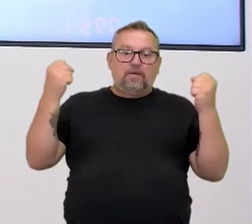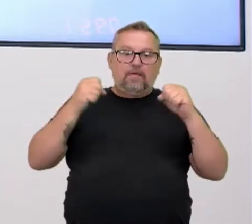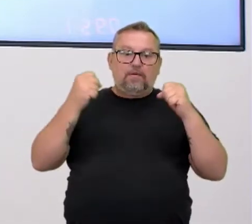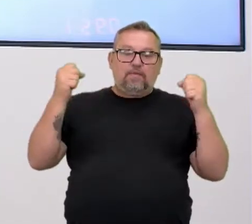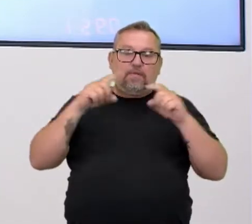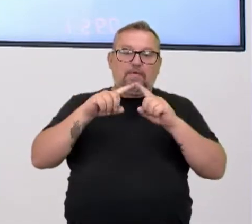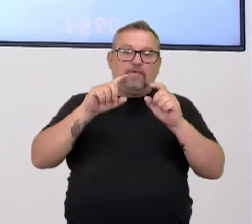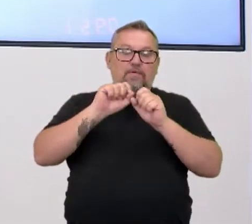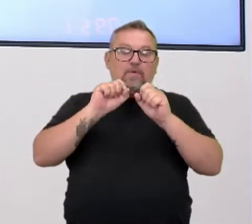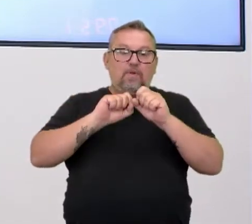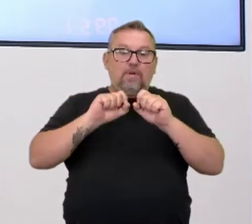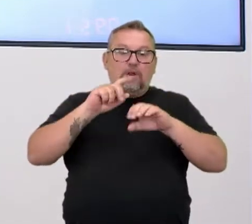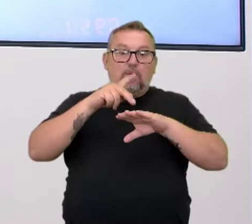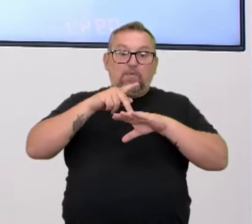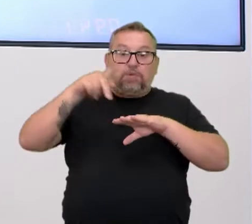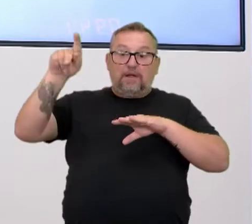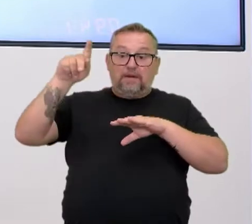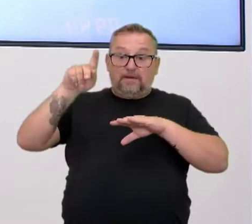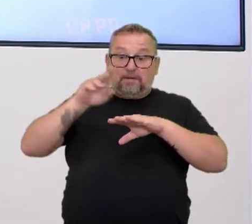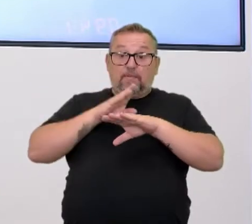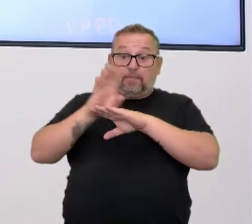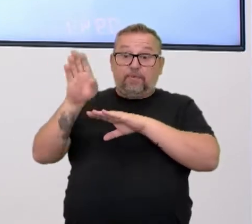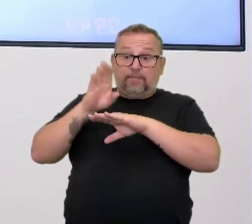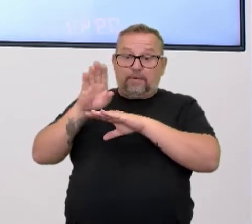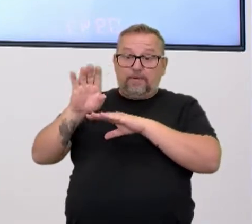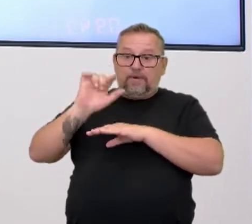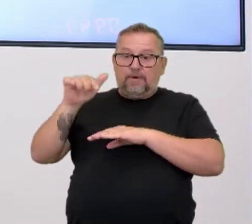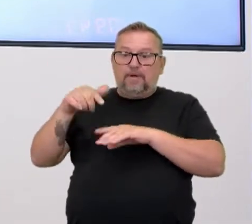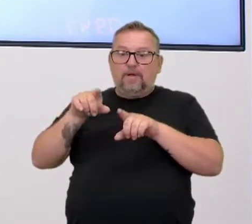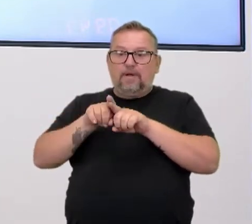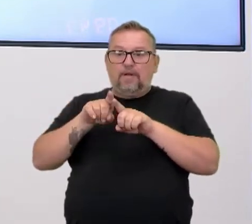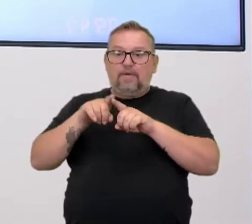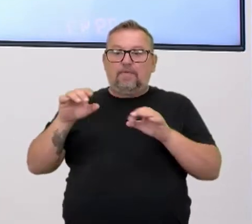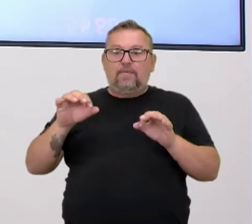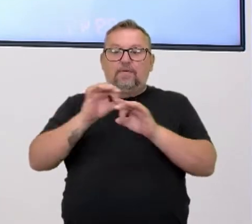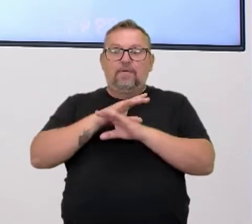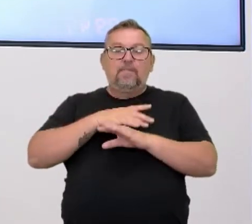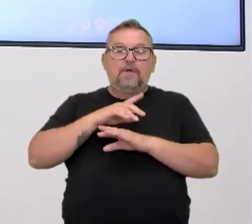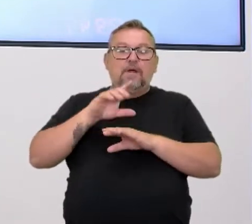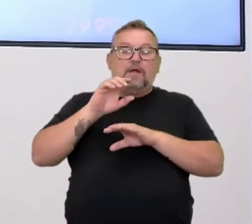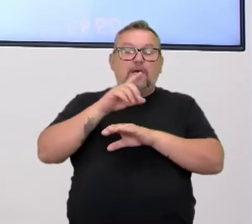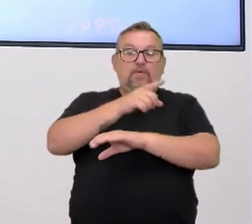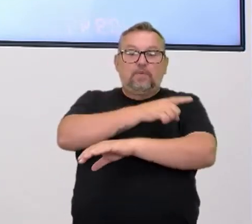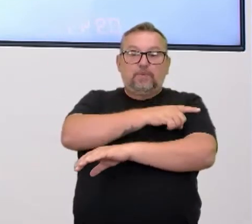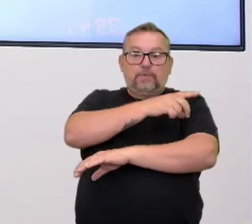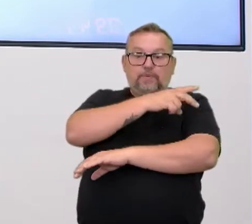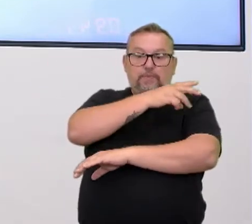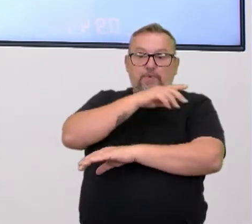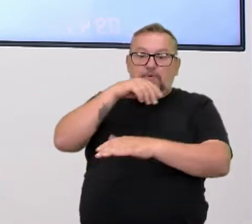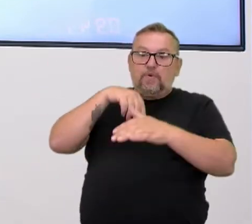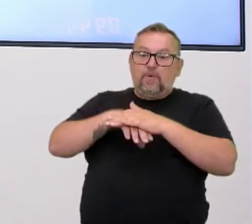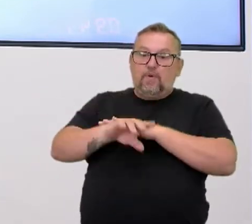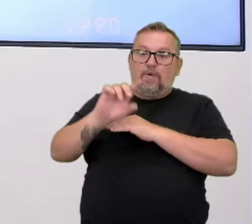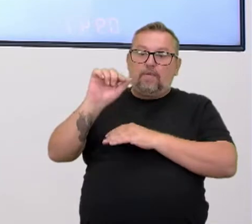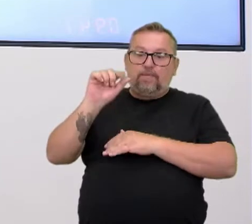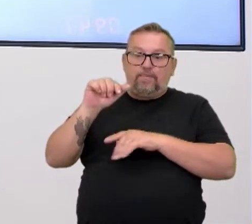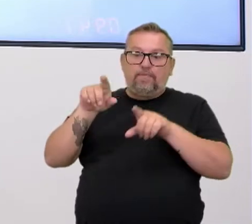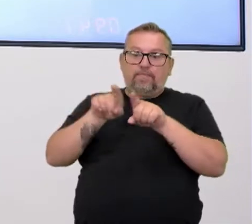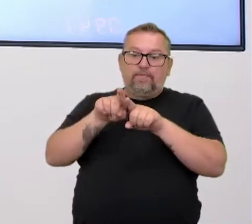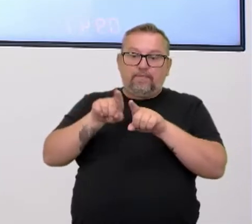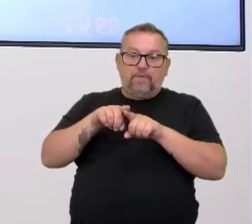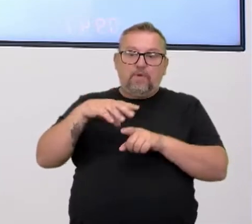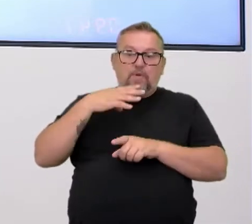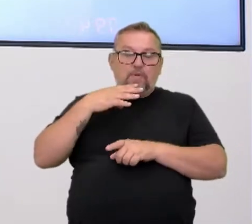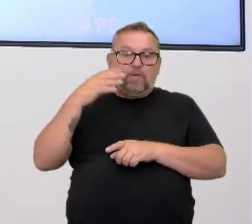quero fazer intercâmbio depois da terceira série, aí quando eu acabar o ensino médio, aí eu vou guardar dinheiro para fazer intercâmbio, conhecer